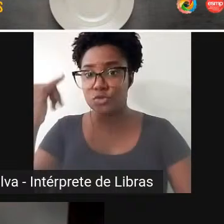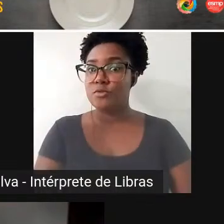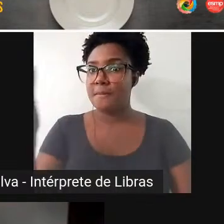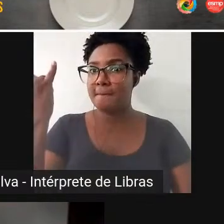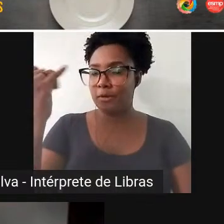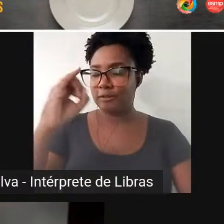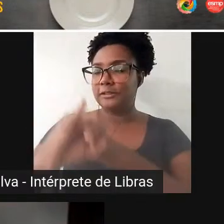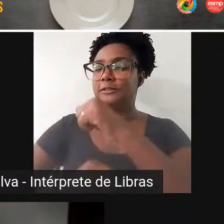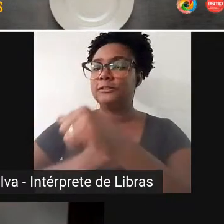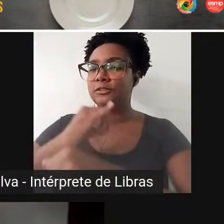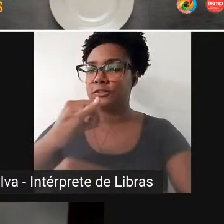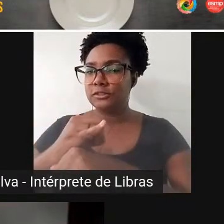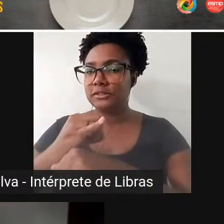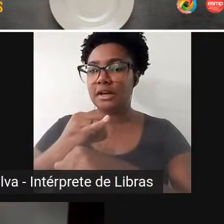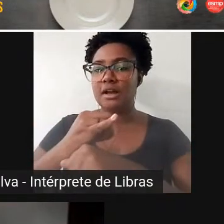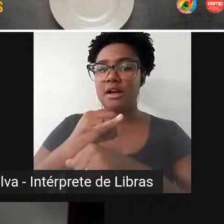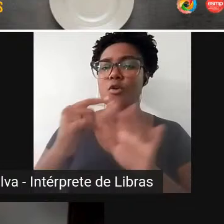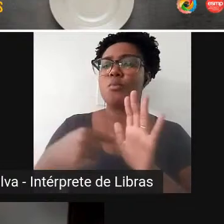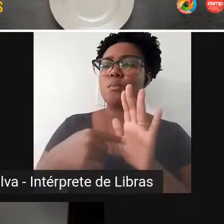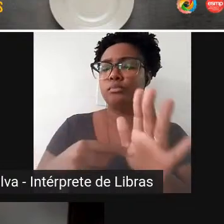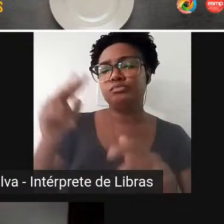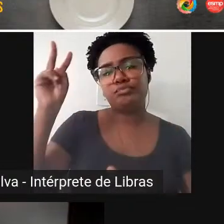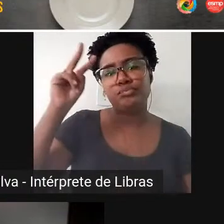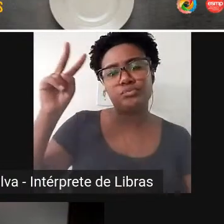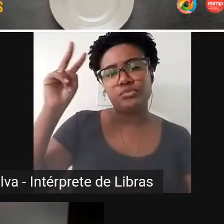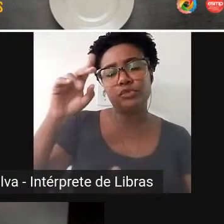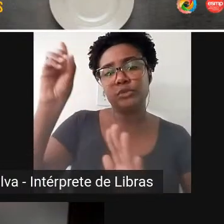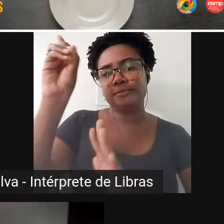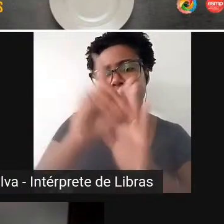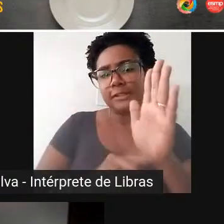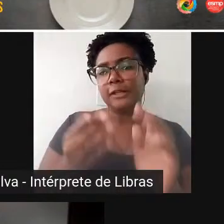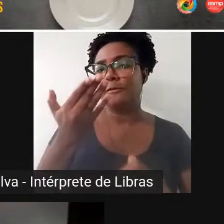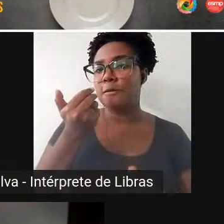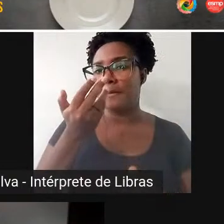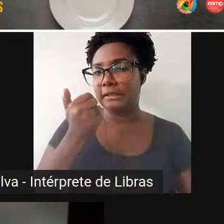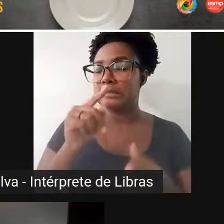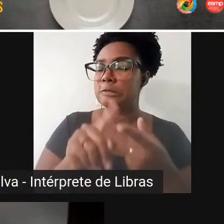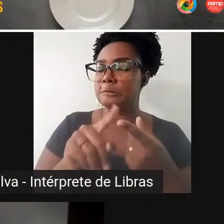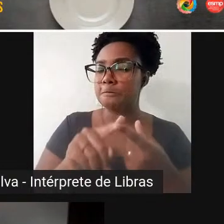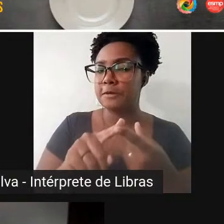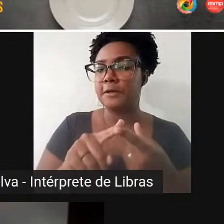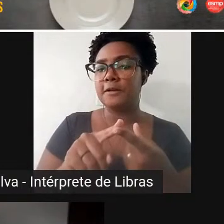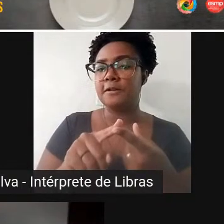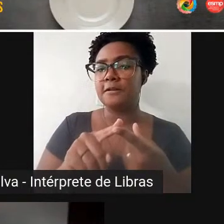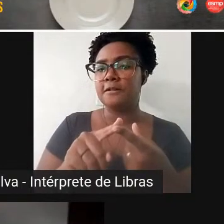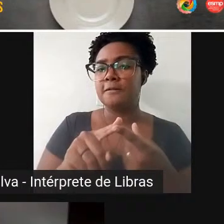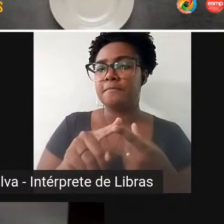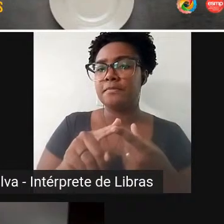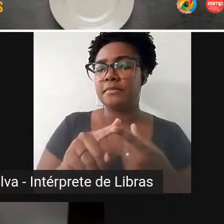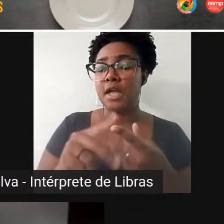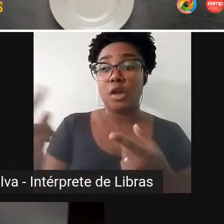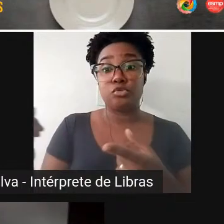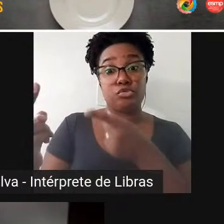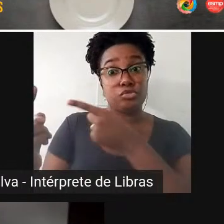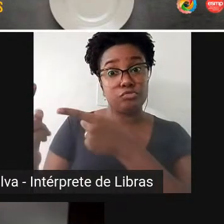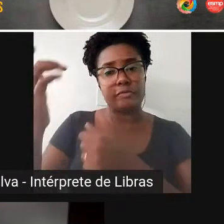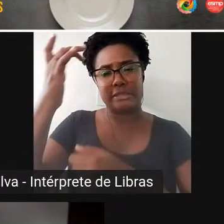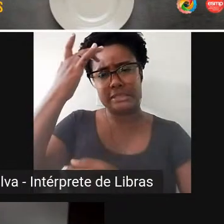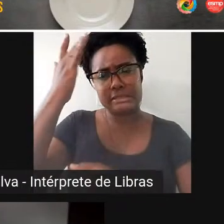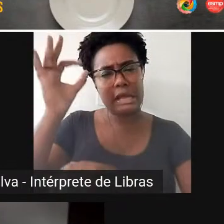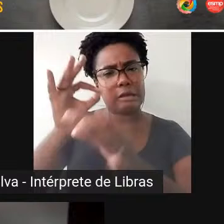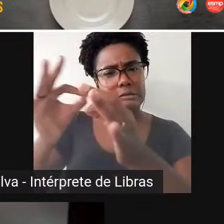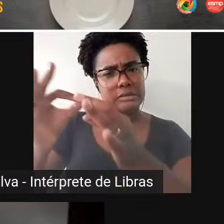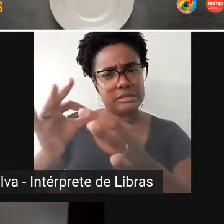trazem a história do direito humano à alimentação na mão. Foram eles que facilitaram, coordenaram,